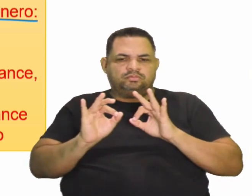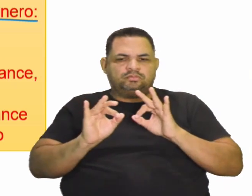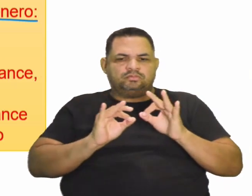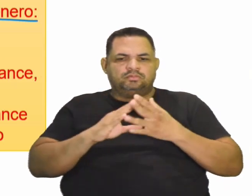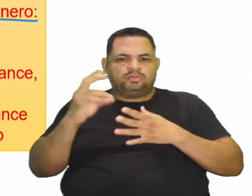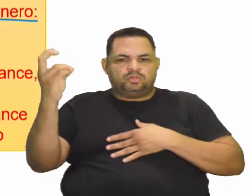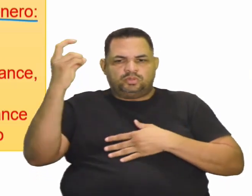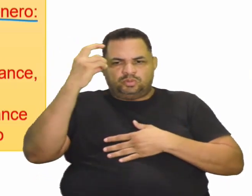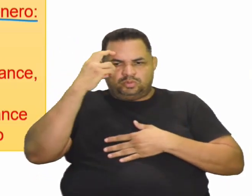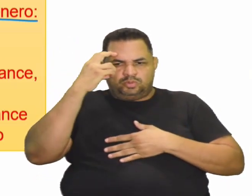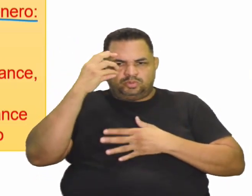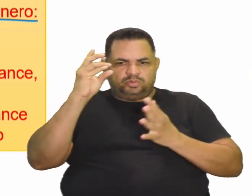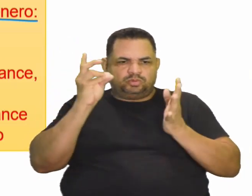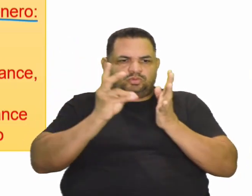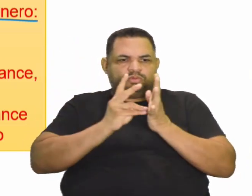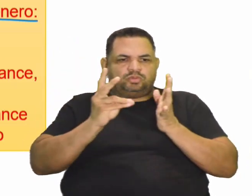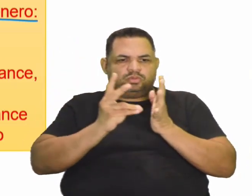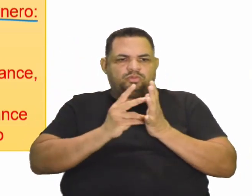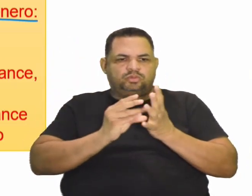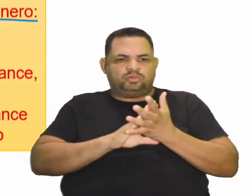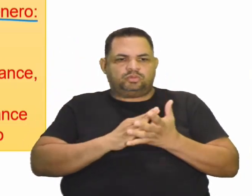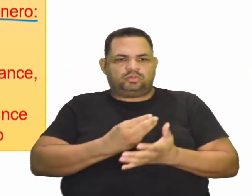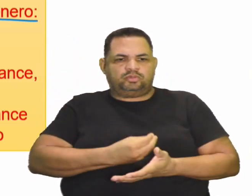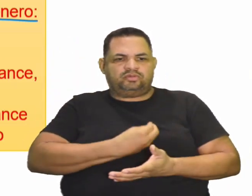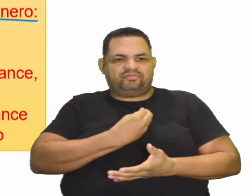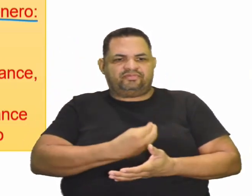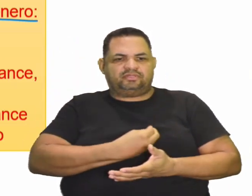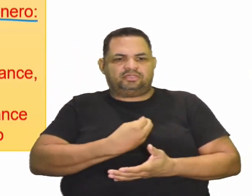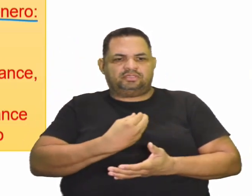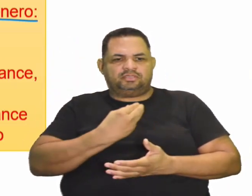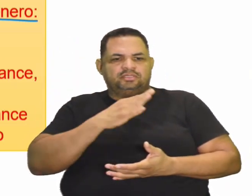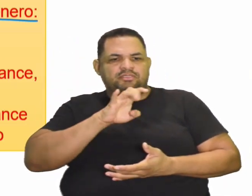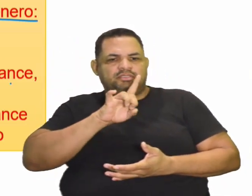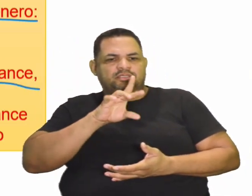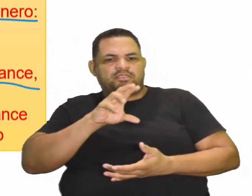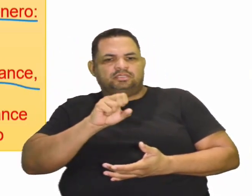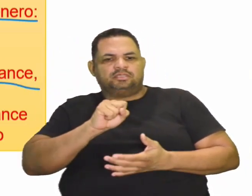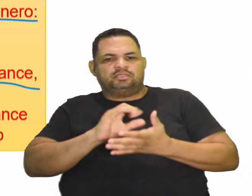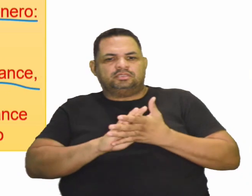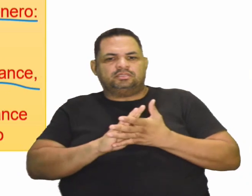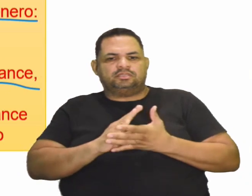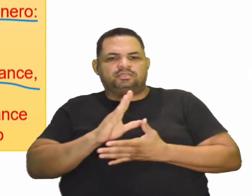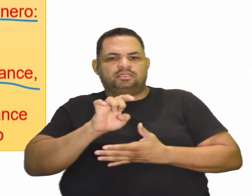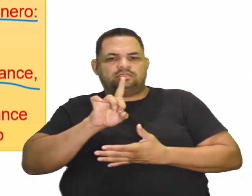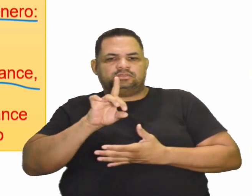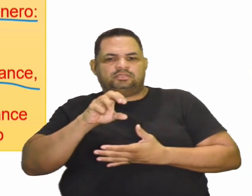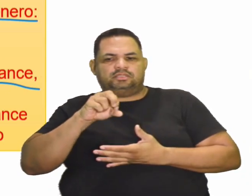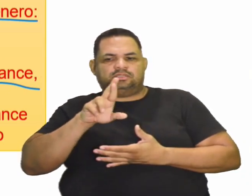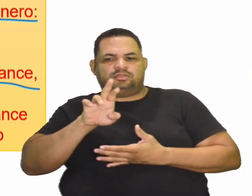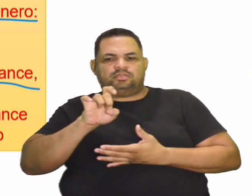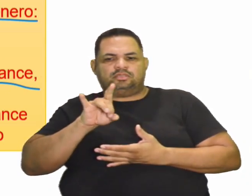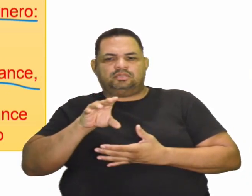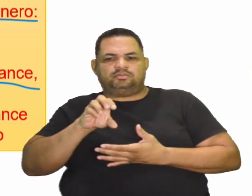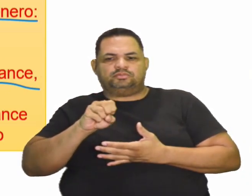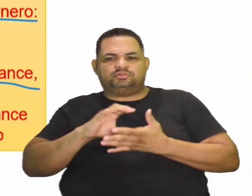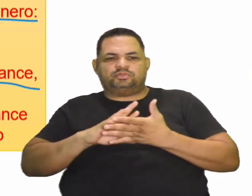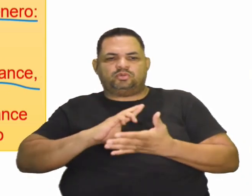cultura indígena, né? Vidas Secas, de Graciliano Ramos, gênero romance e